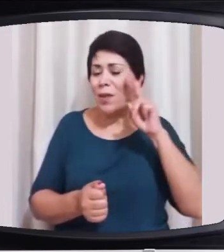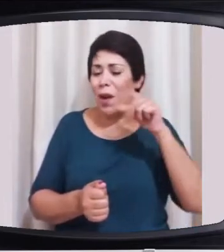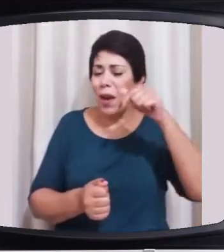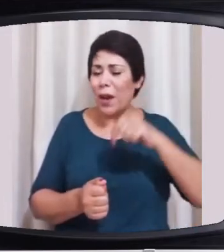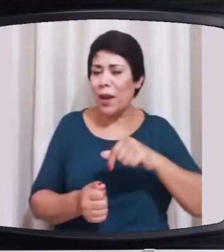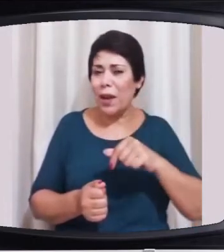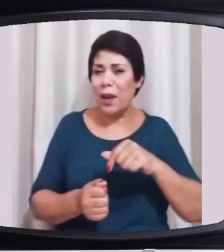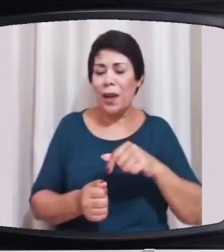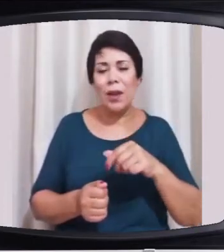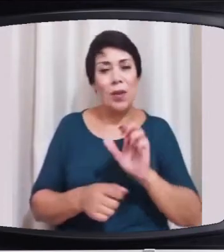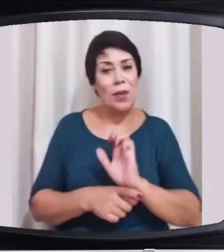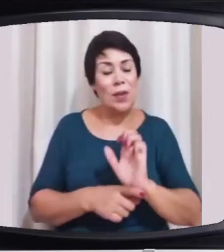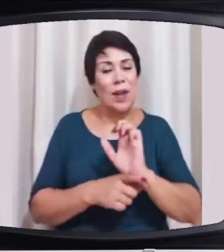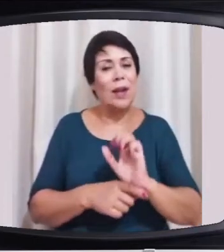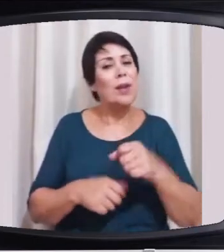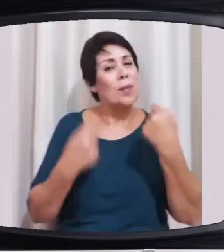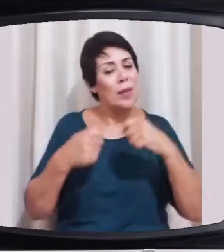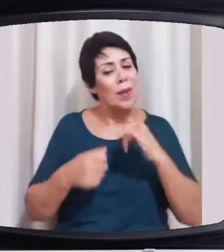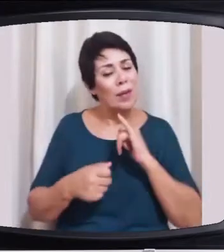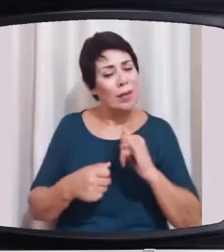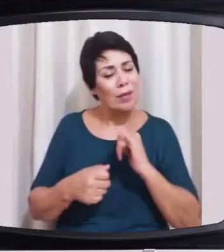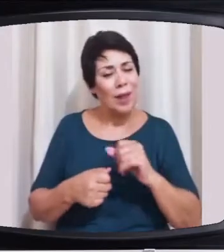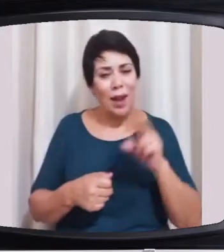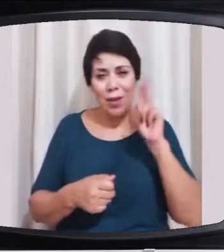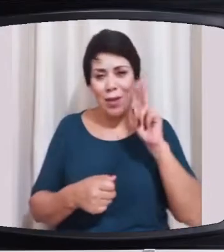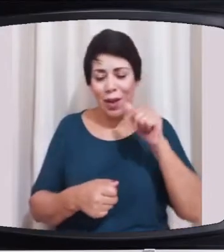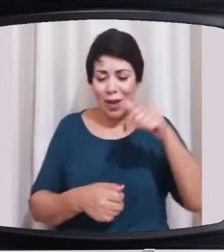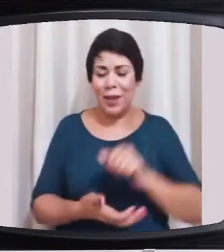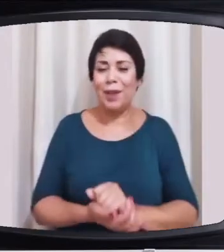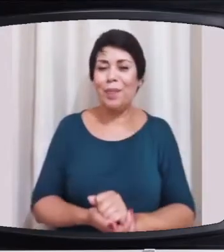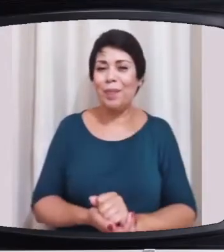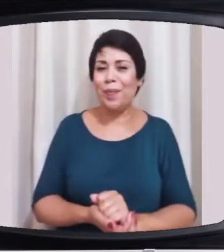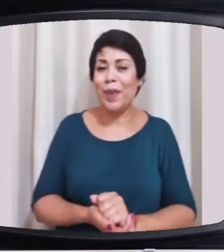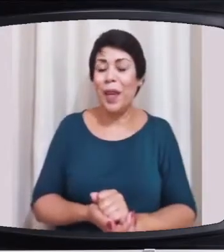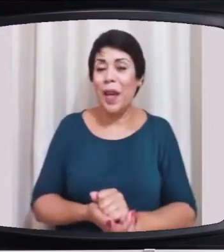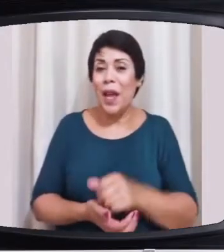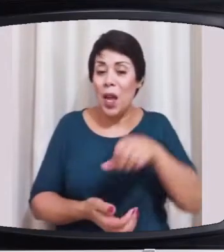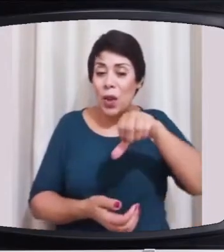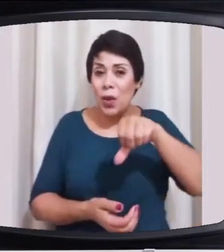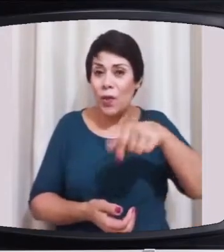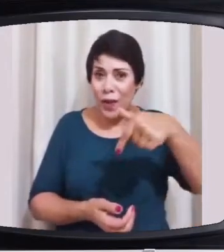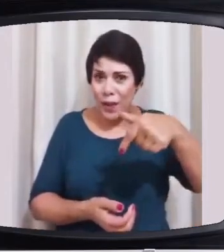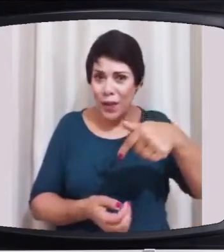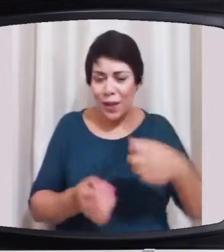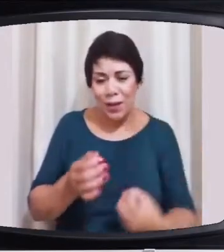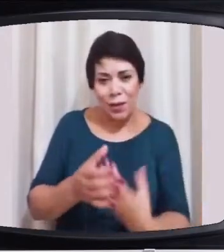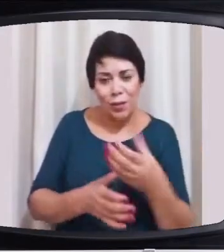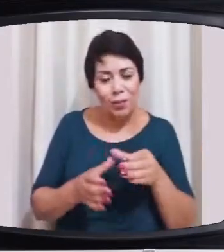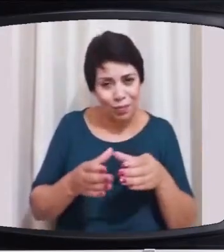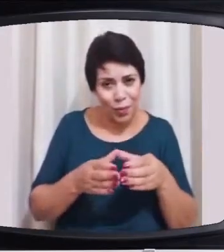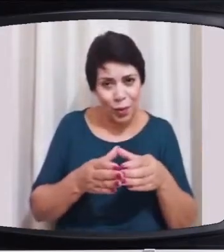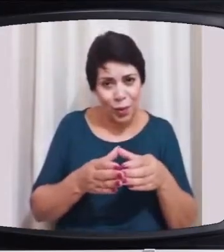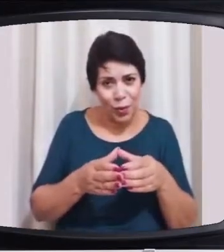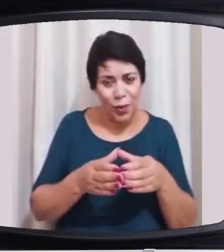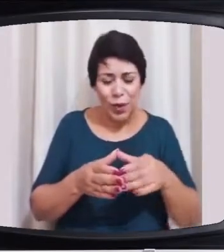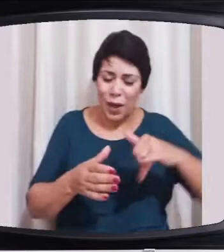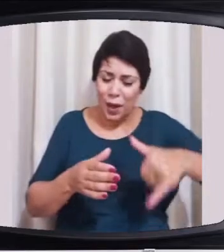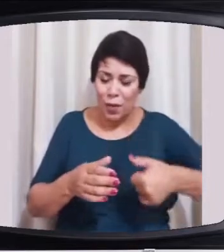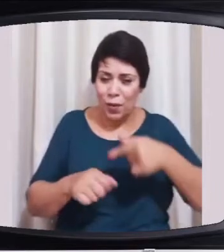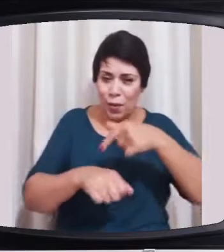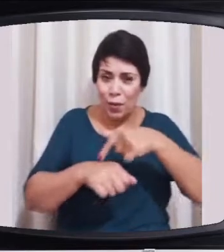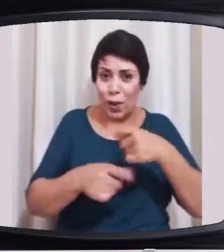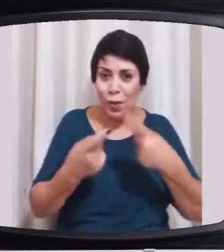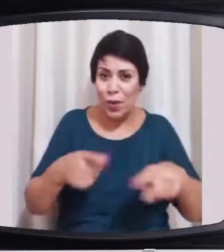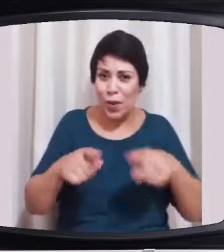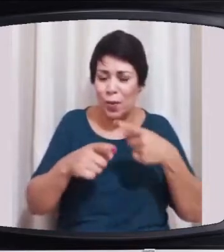e a gente precisava contar um pouquinho dessa história aqui também. Formada em 97, a banda surfou nas ondas da musicalidade que nessa época